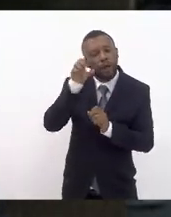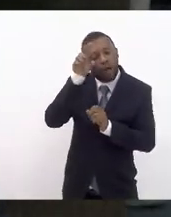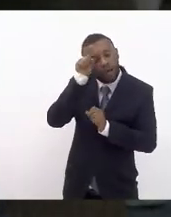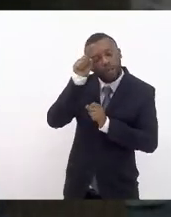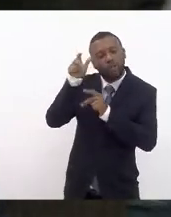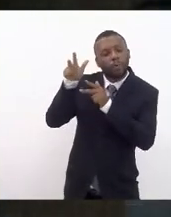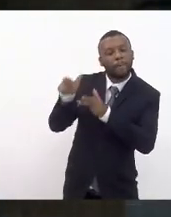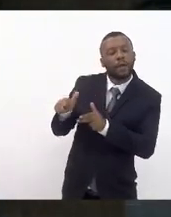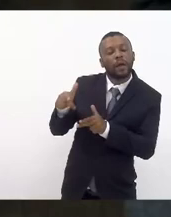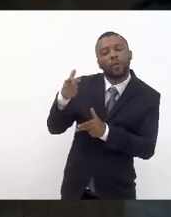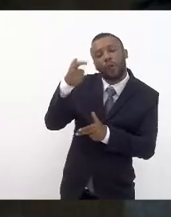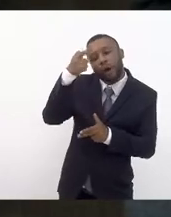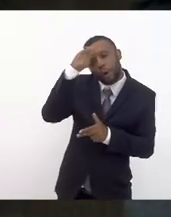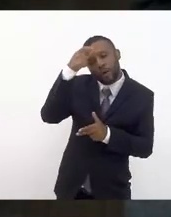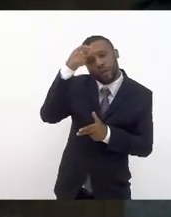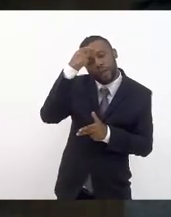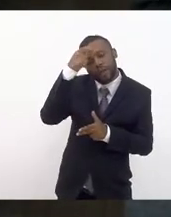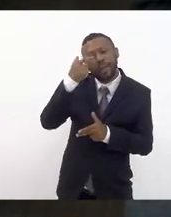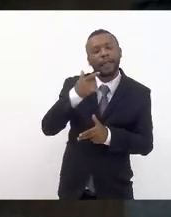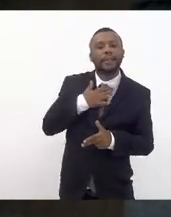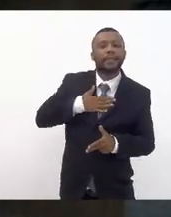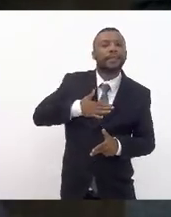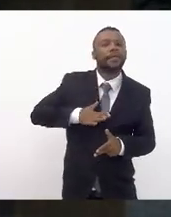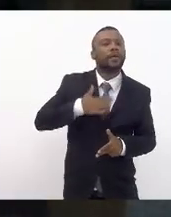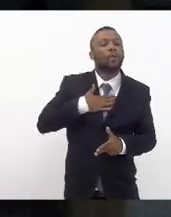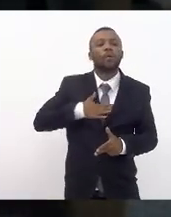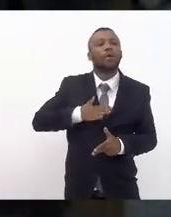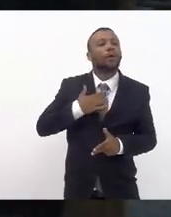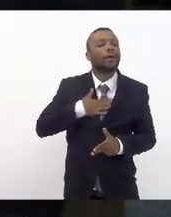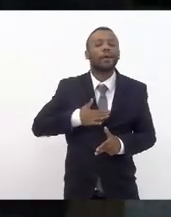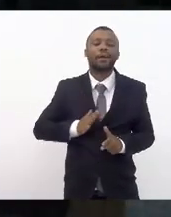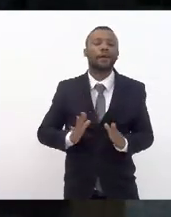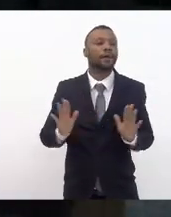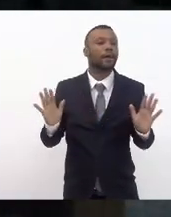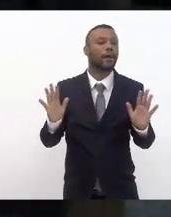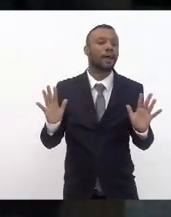dormirão hoje com as suas consciências